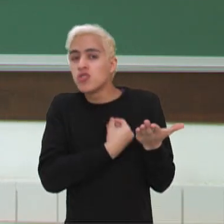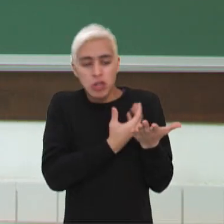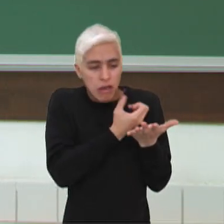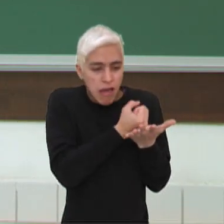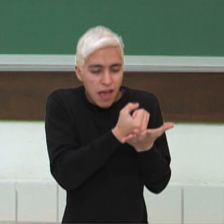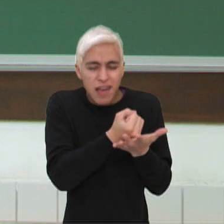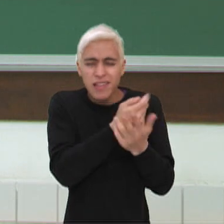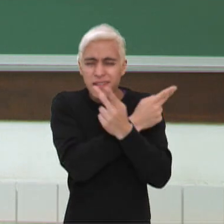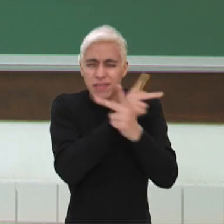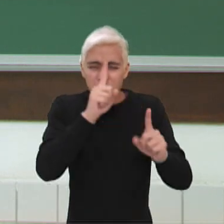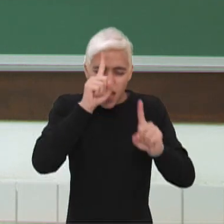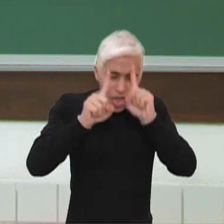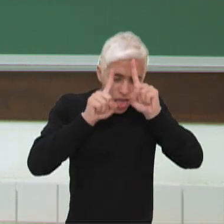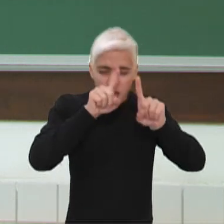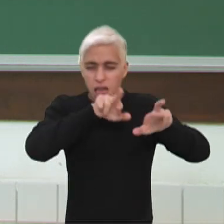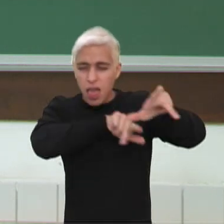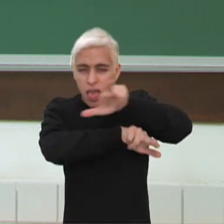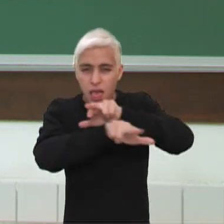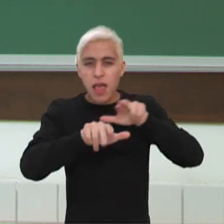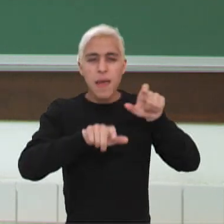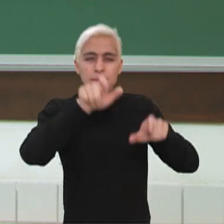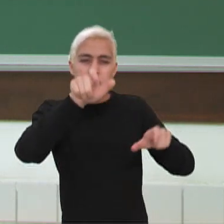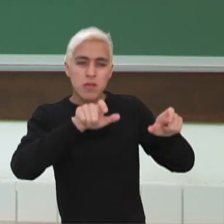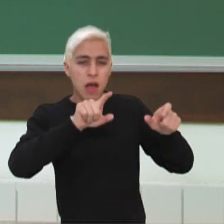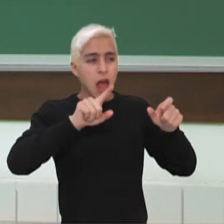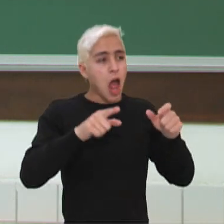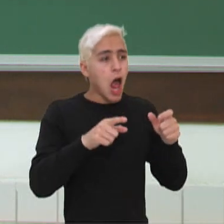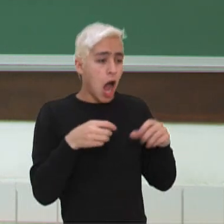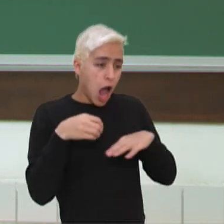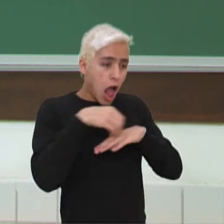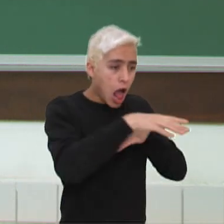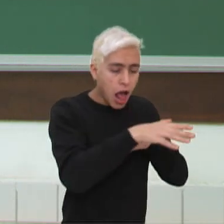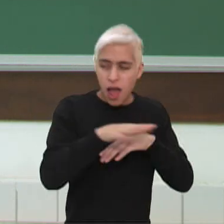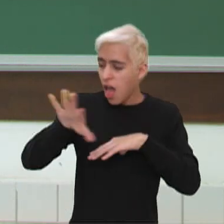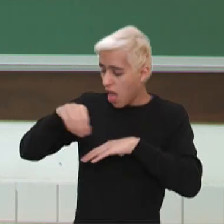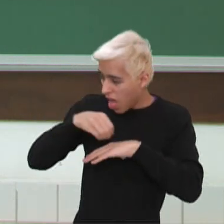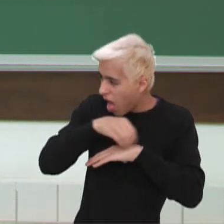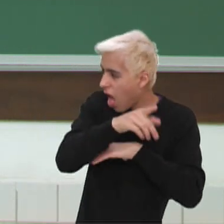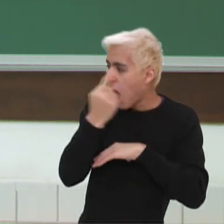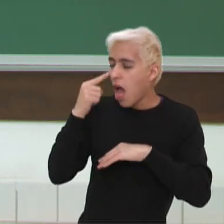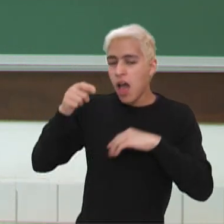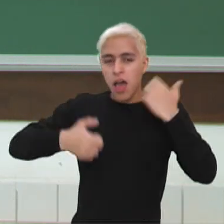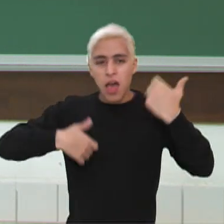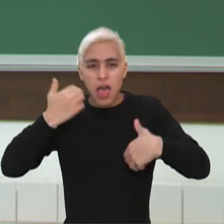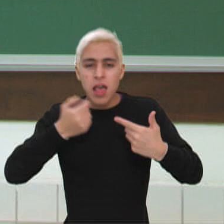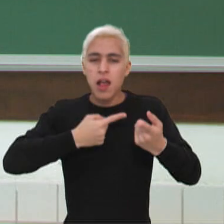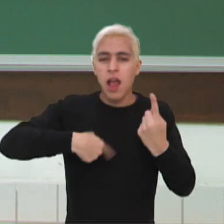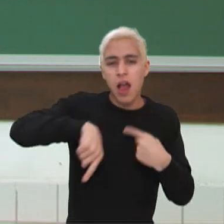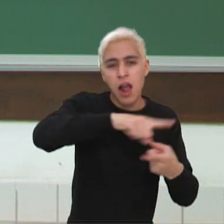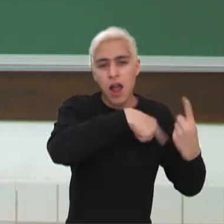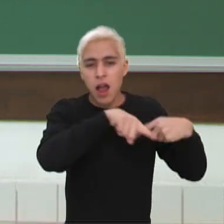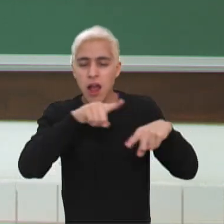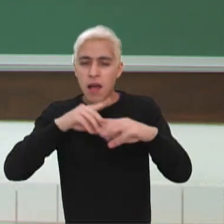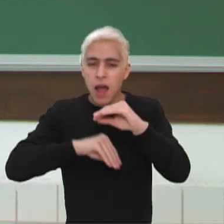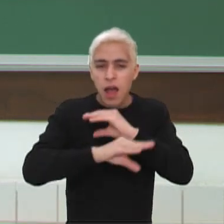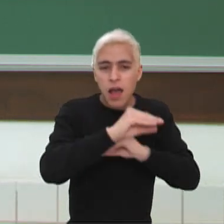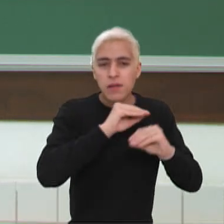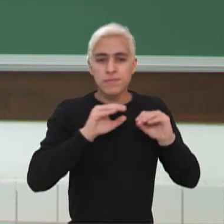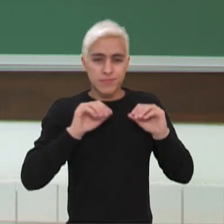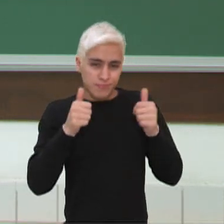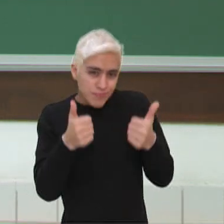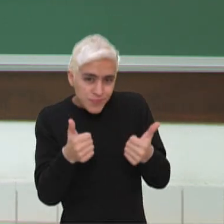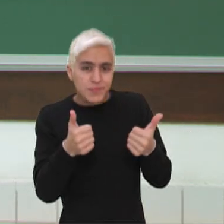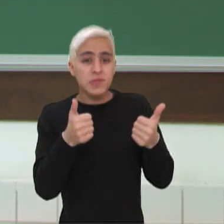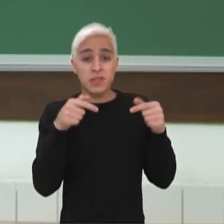liberdade de criação. Então as pessoas conversavam, dialogavam, debatiam, tá? Então,